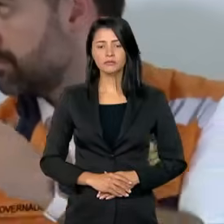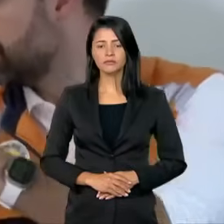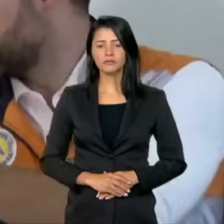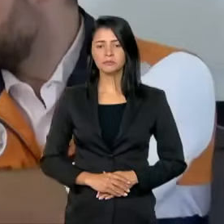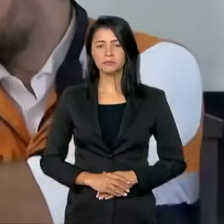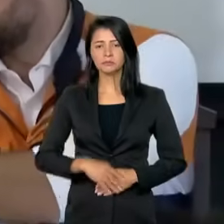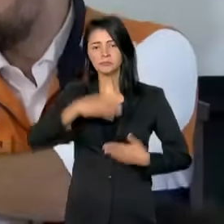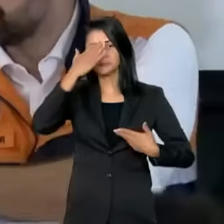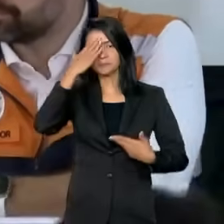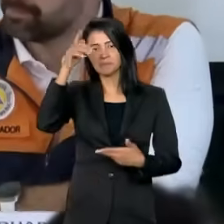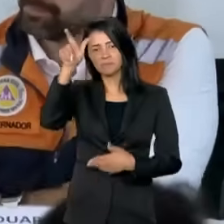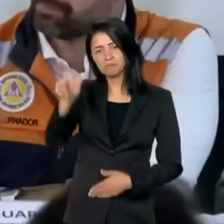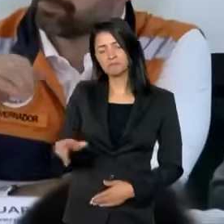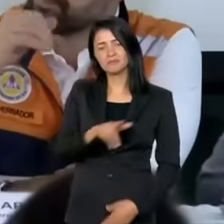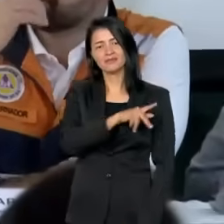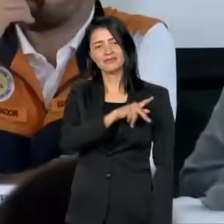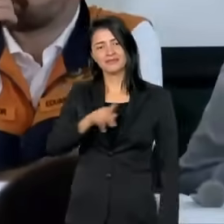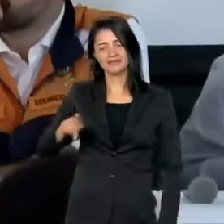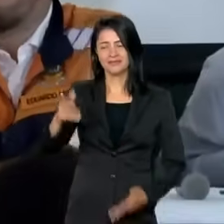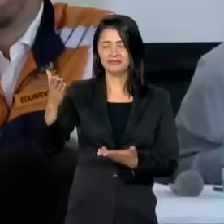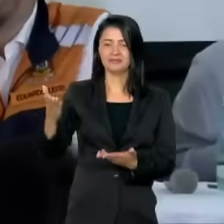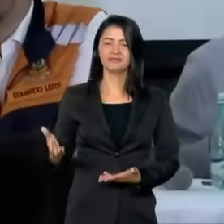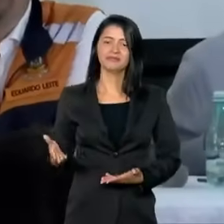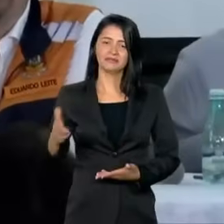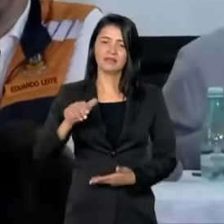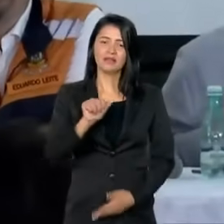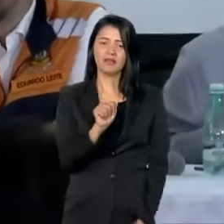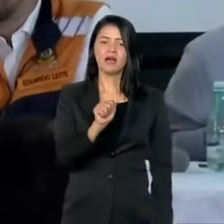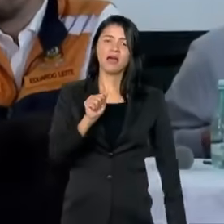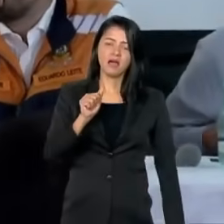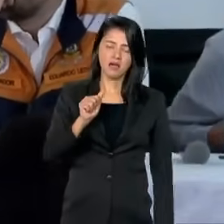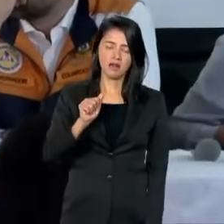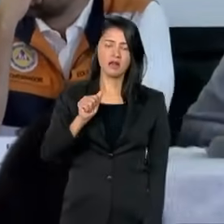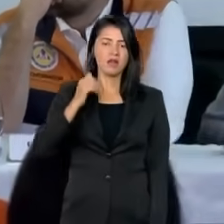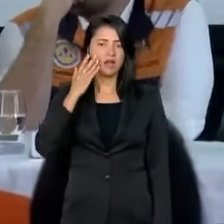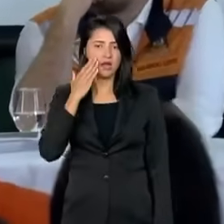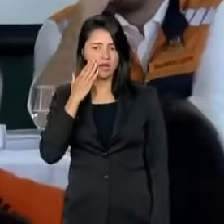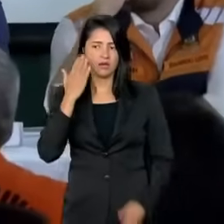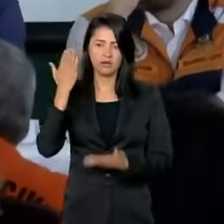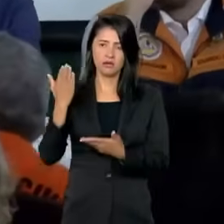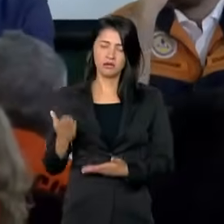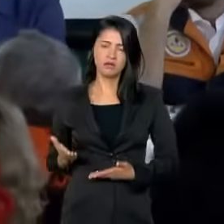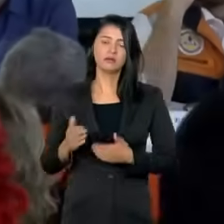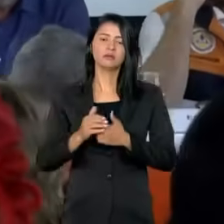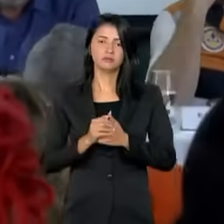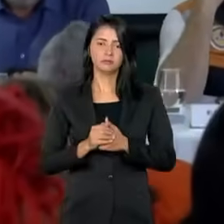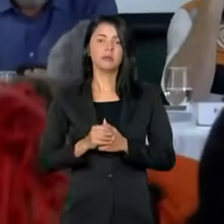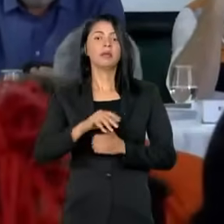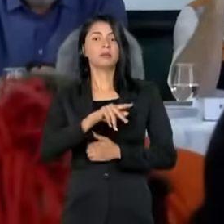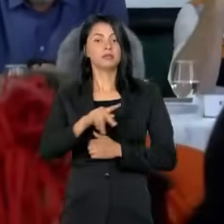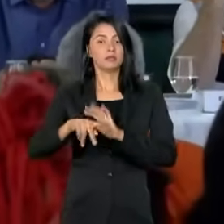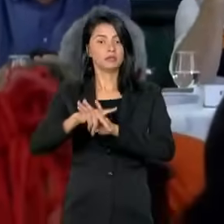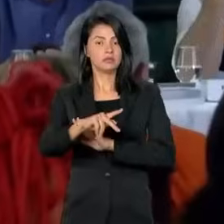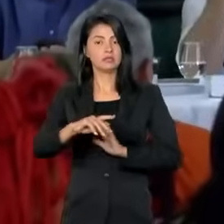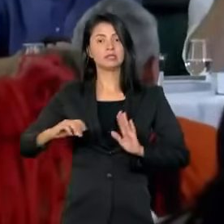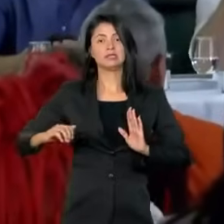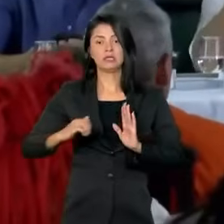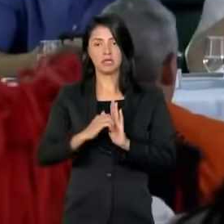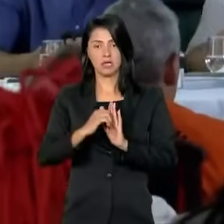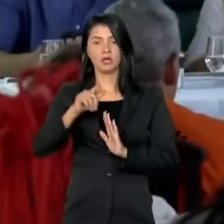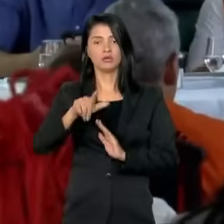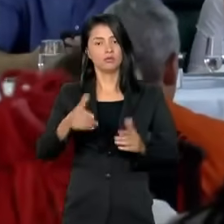Muito obrigado, presidente Arthur Lira, nosso presidente do Senado, nosso presidente do Congresso